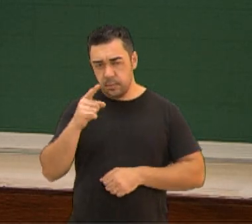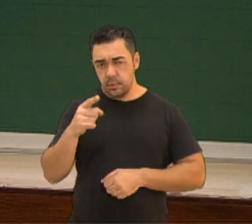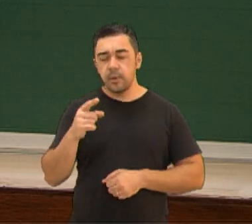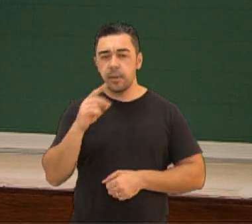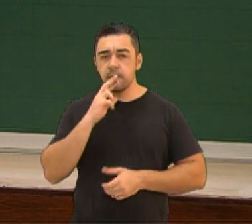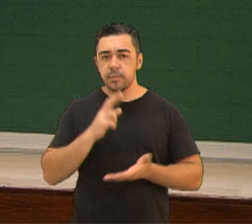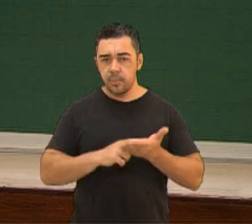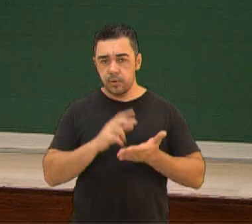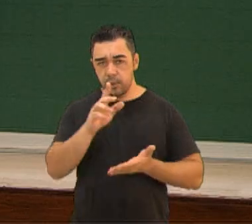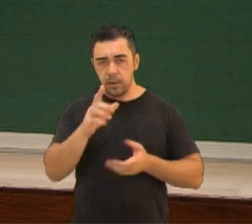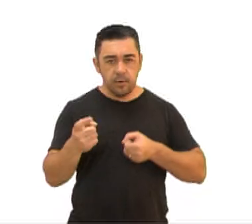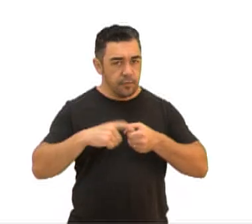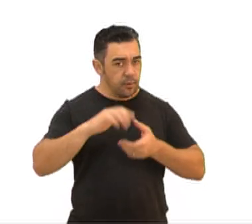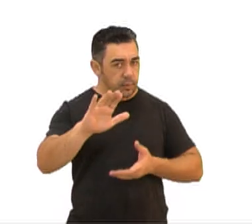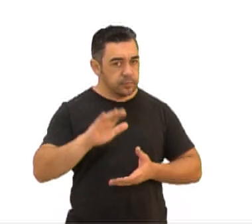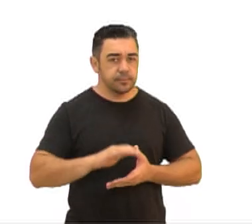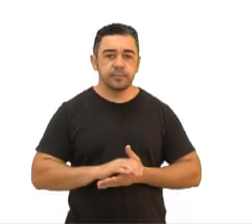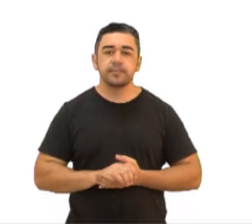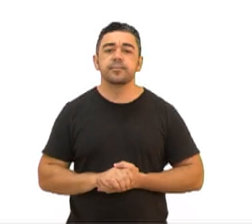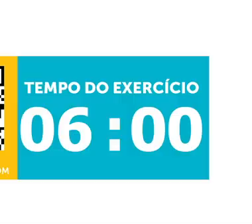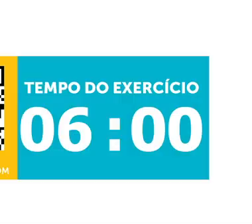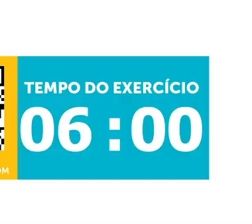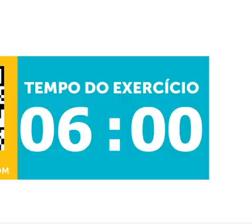essa atividade e a gente já volta.